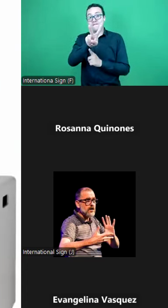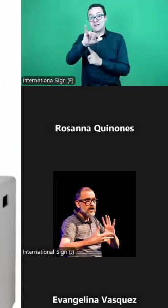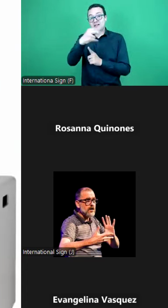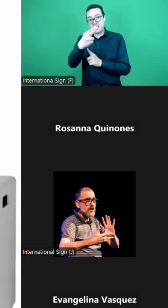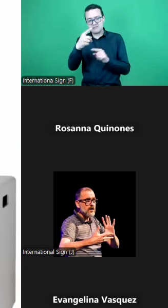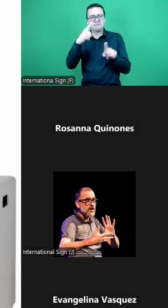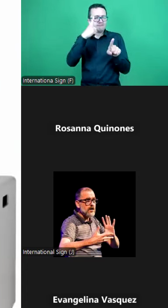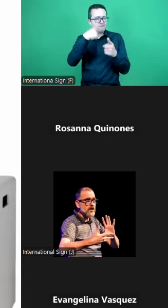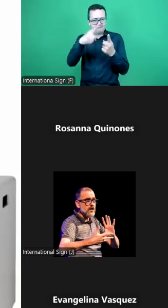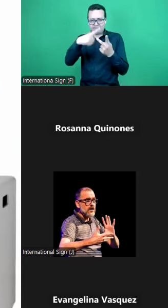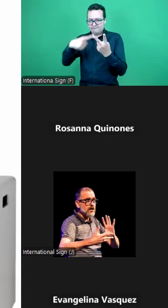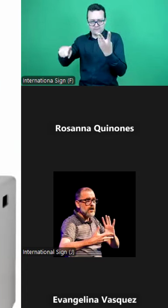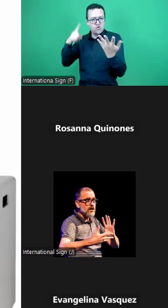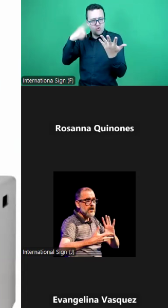diagnóstico